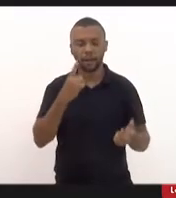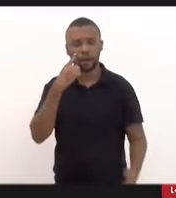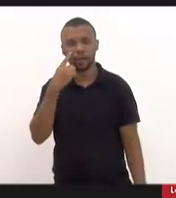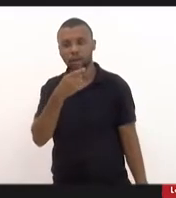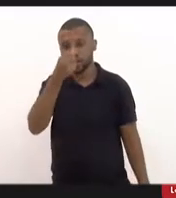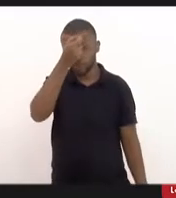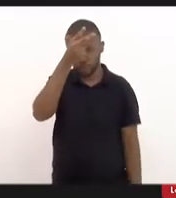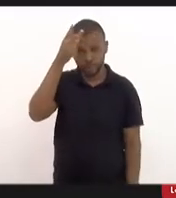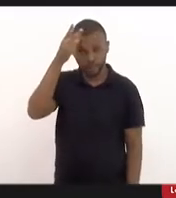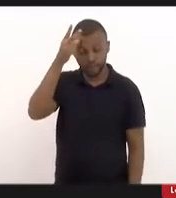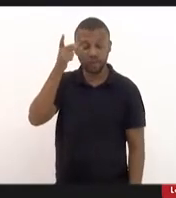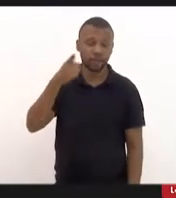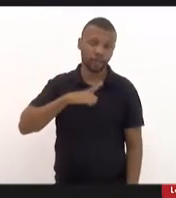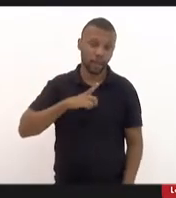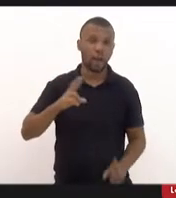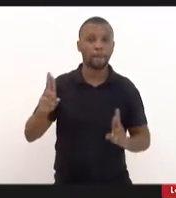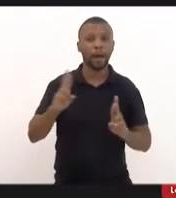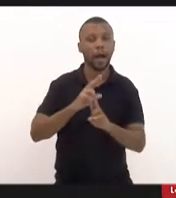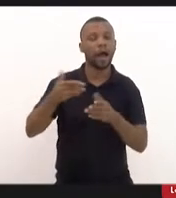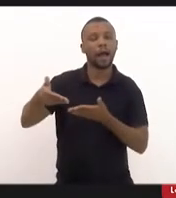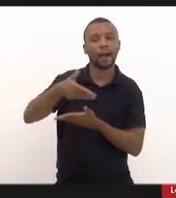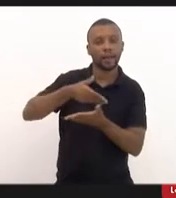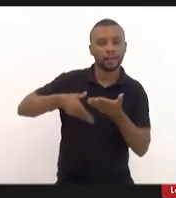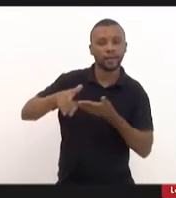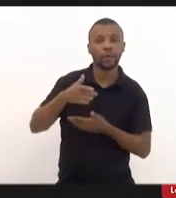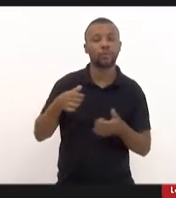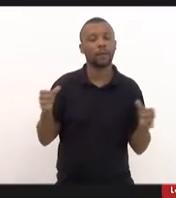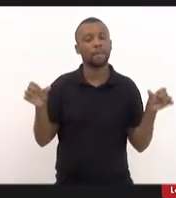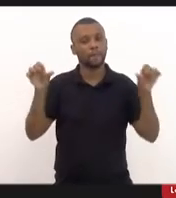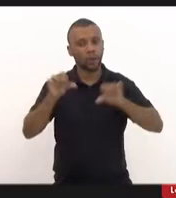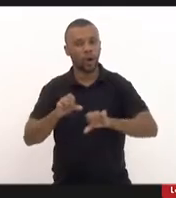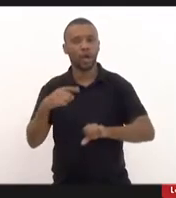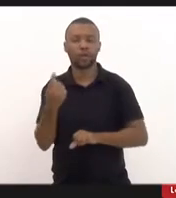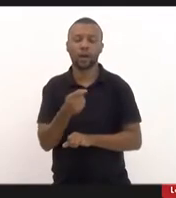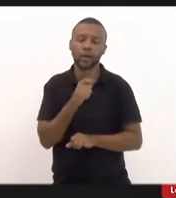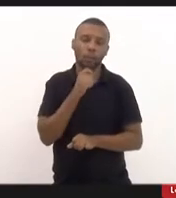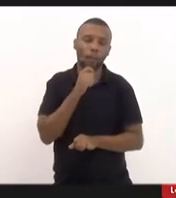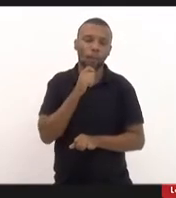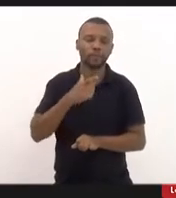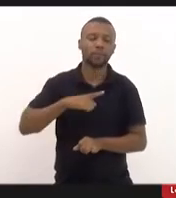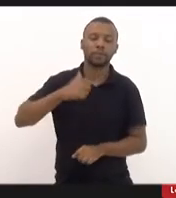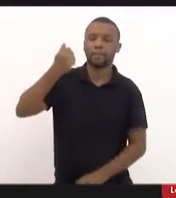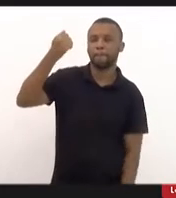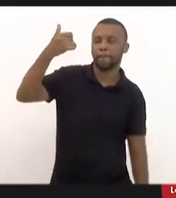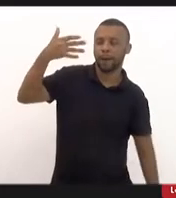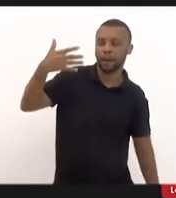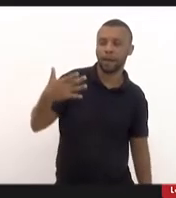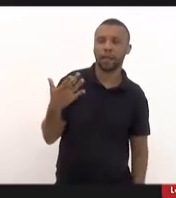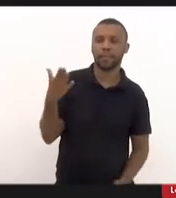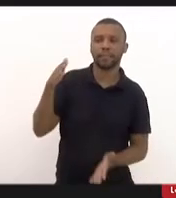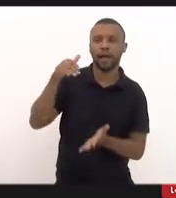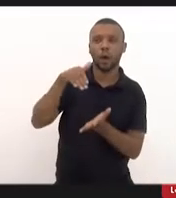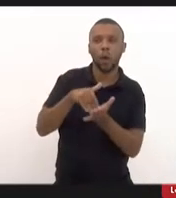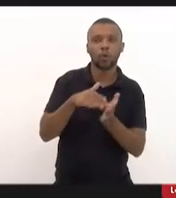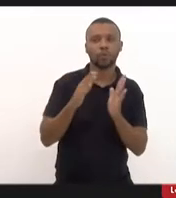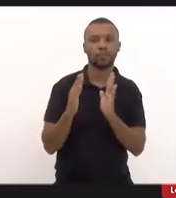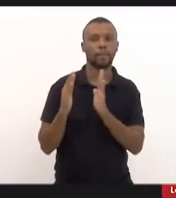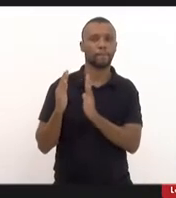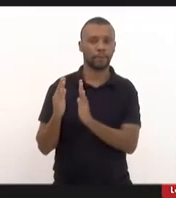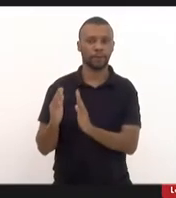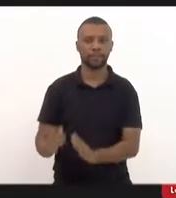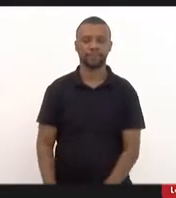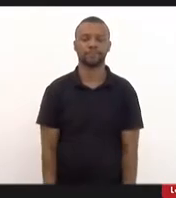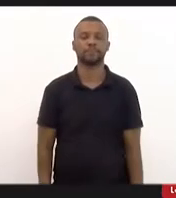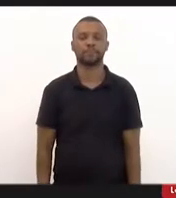melhor relação emprego privado-população, para os que têm piores, e a gente vê que nós estamos aqui na última parte. Pode ir.